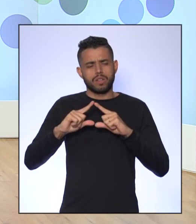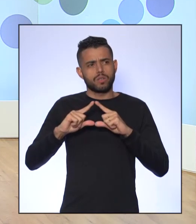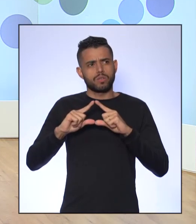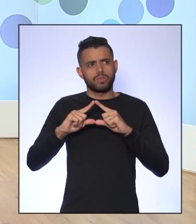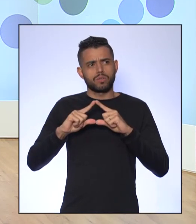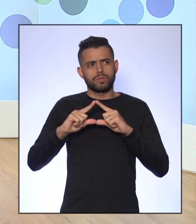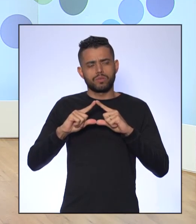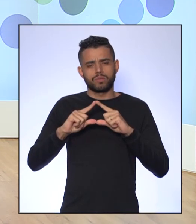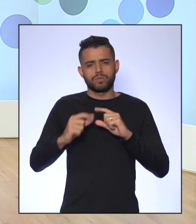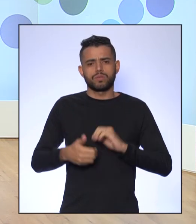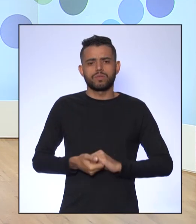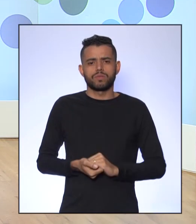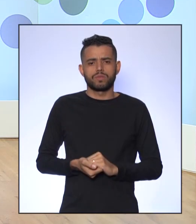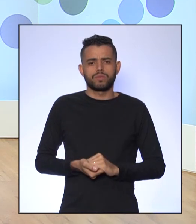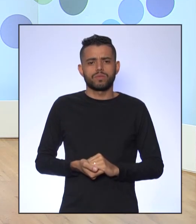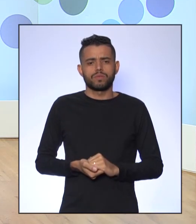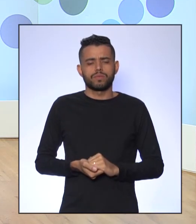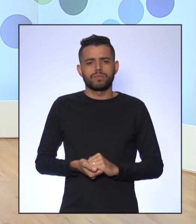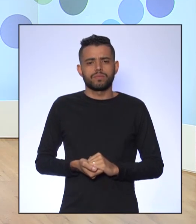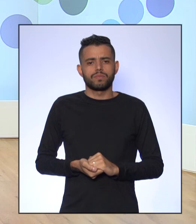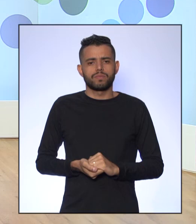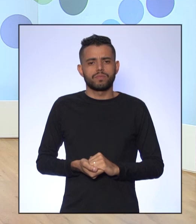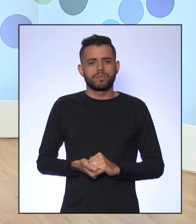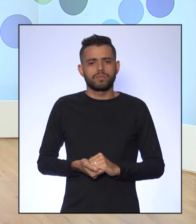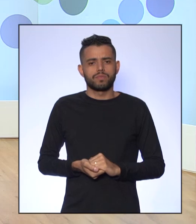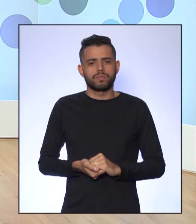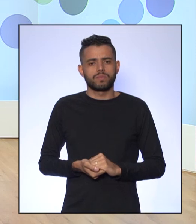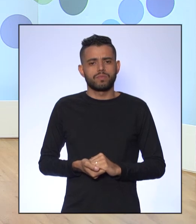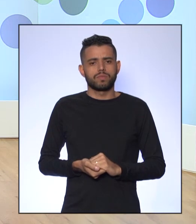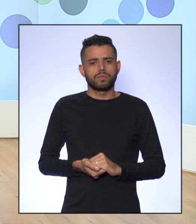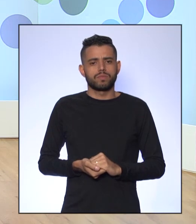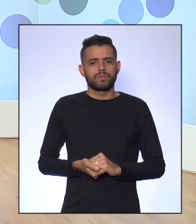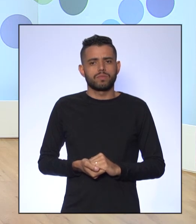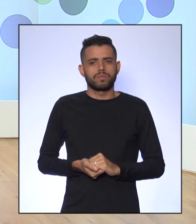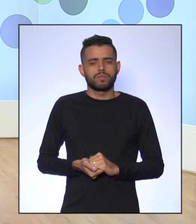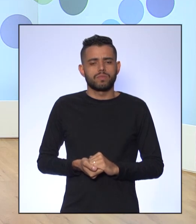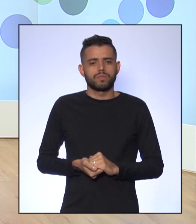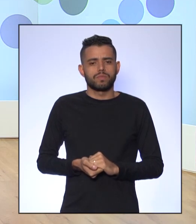neste caso, né? A pipa está aqui.